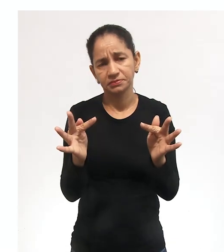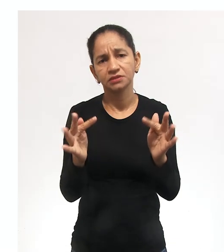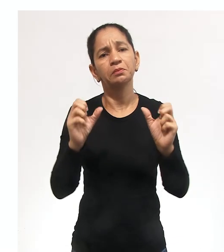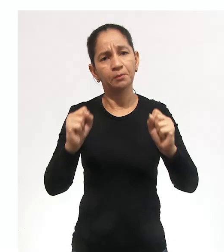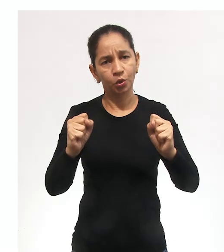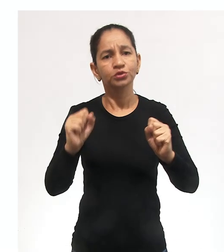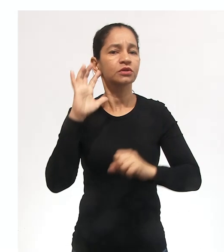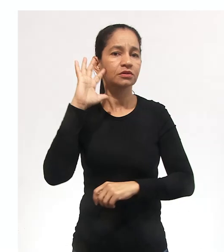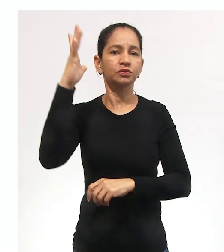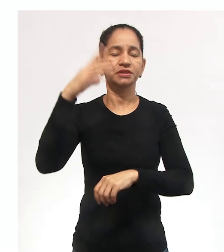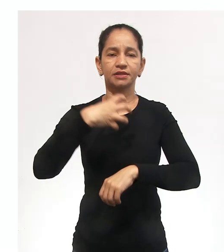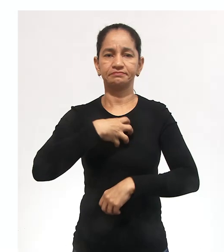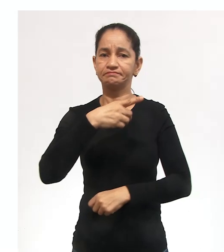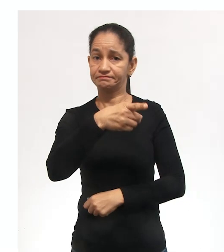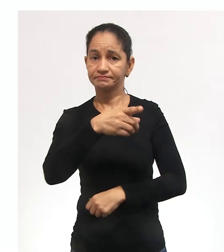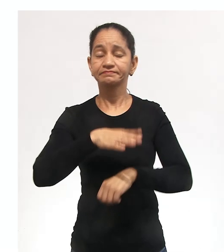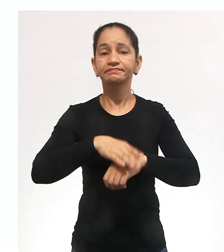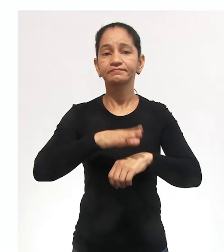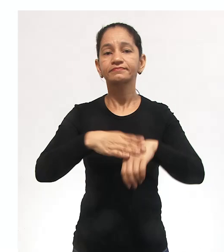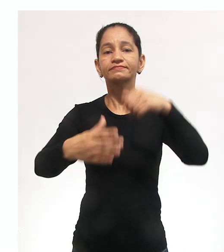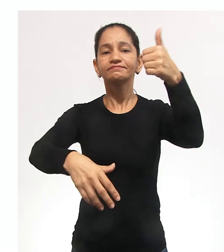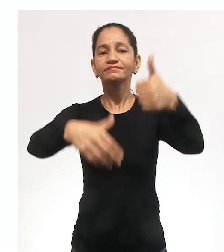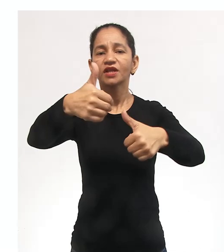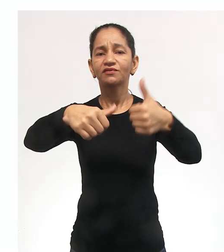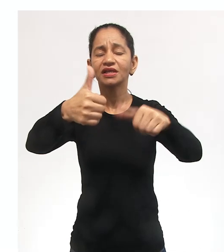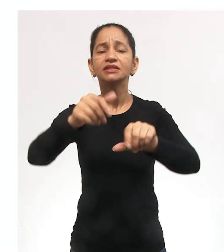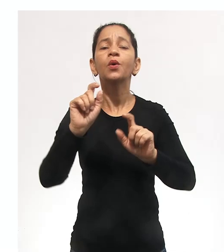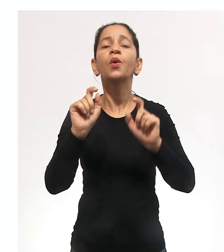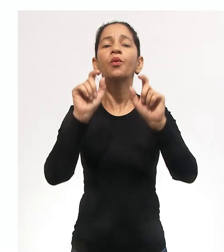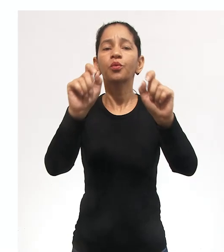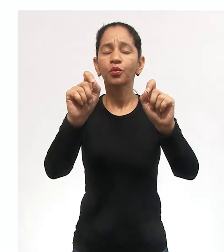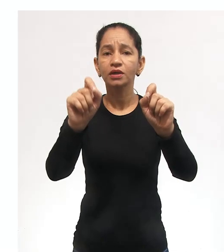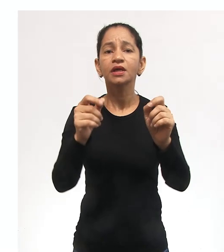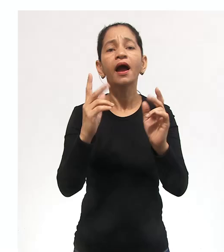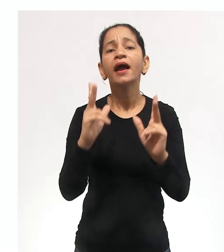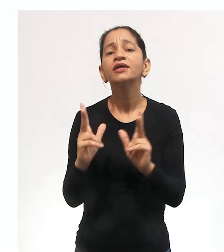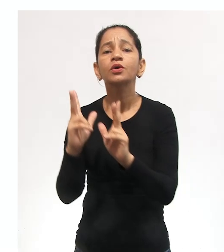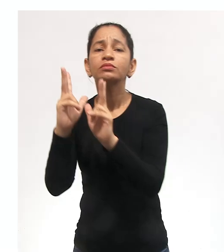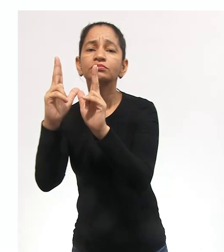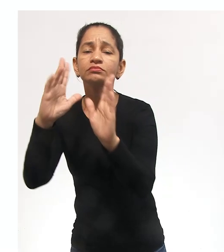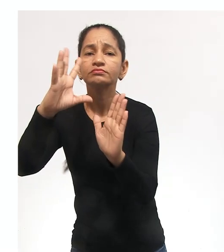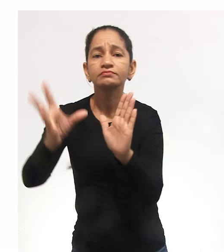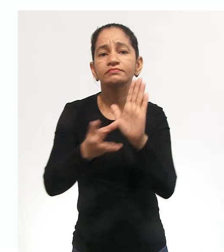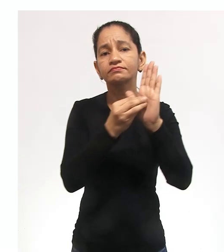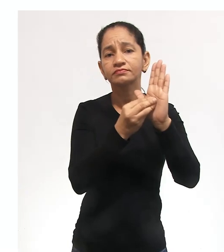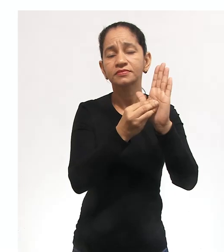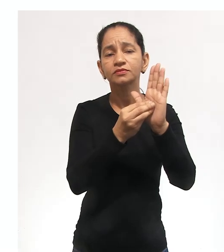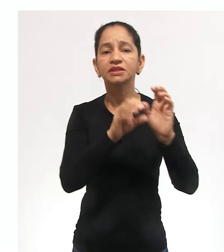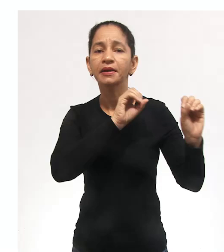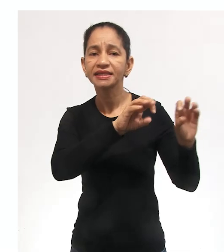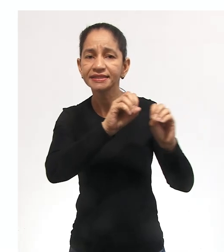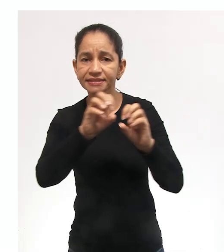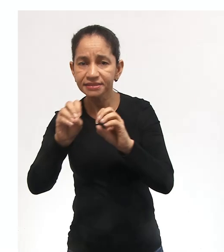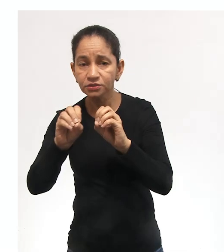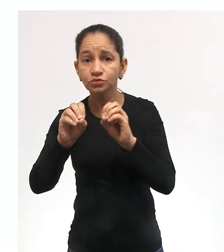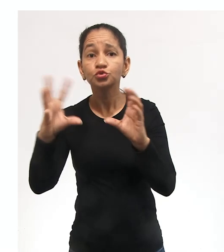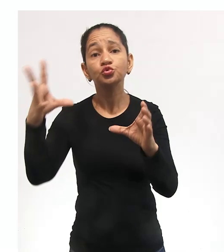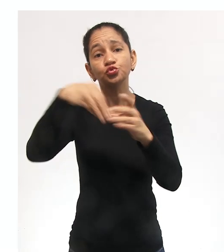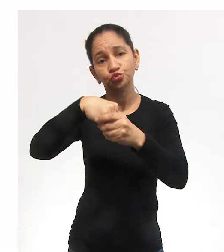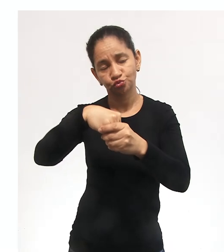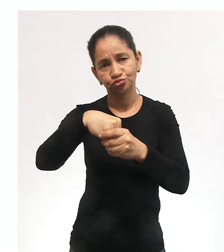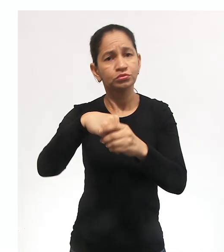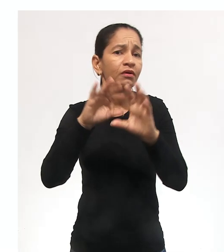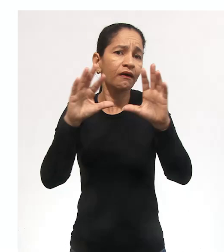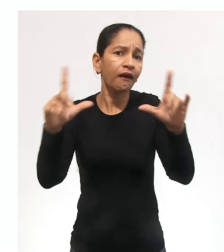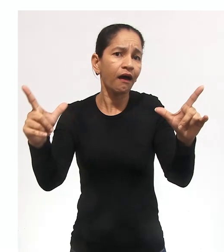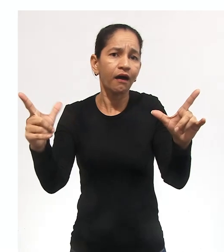A avaliação, ela deve ser entendida como uma parte integrante do processo de ensino. Então, faz parte